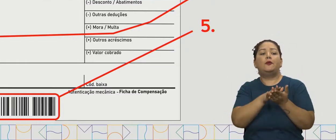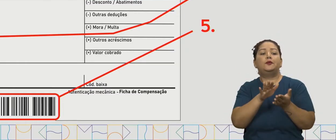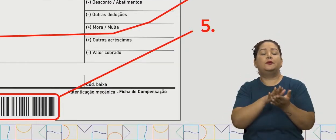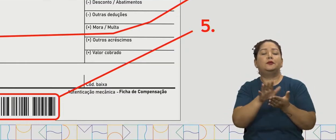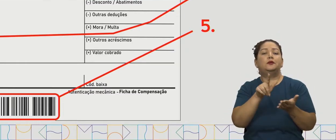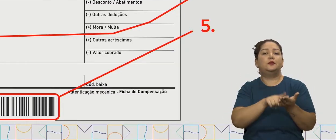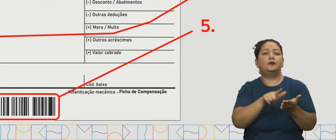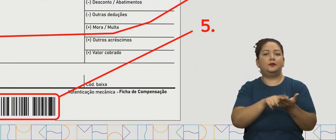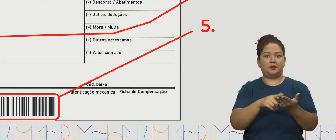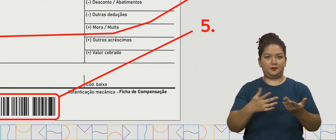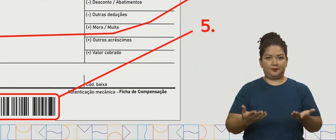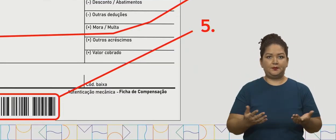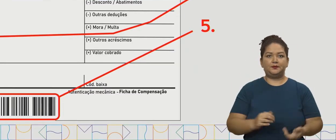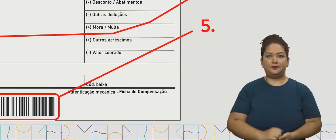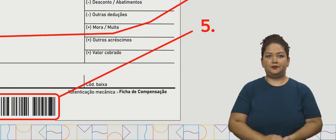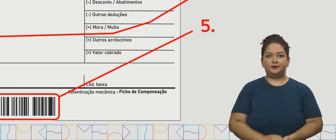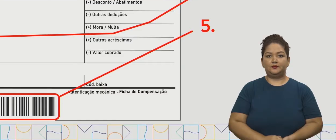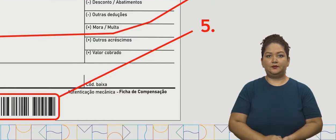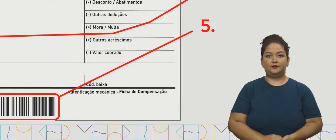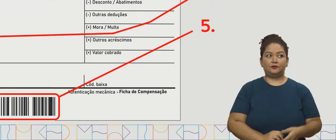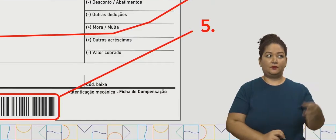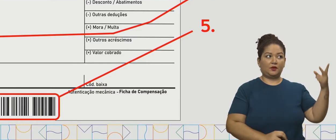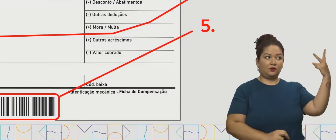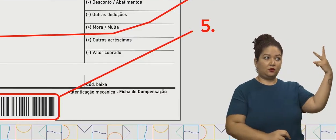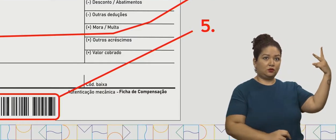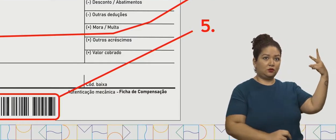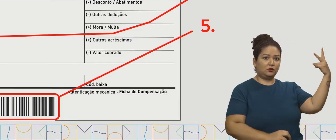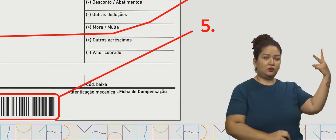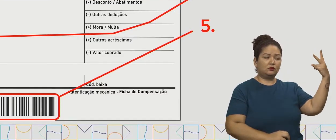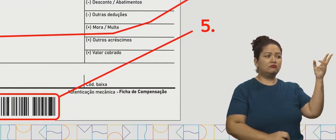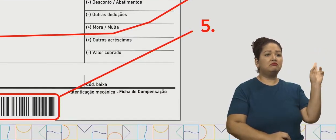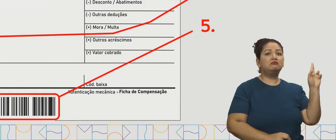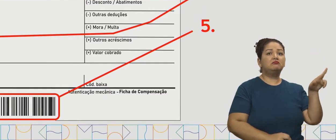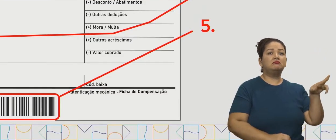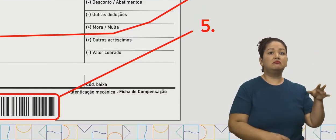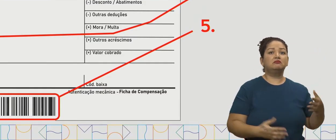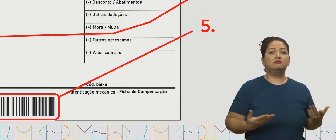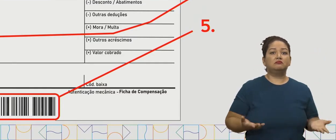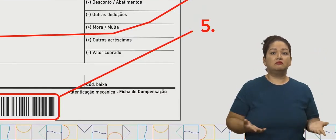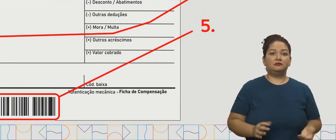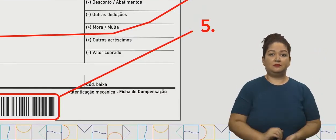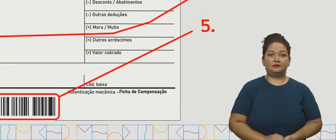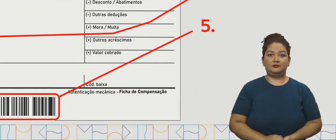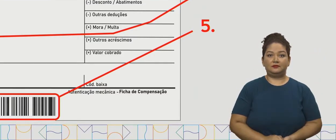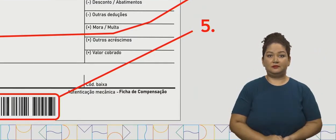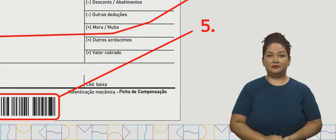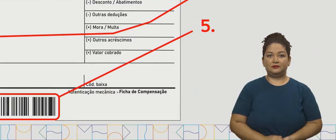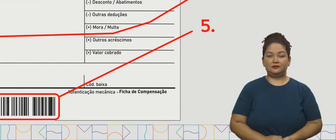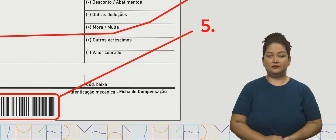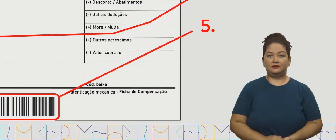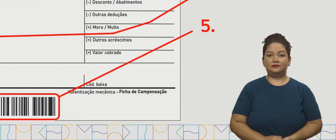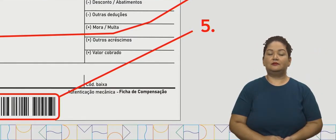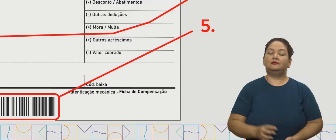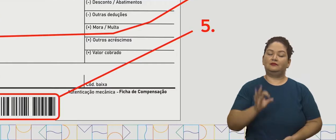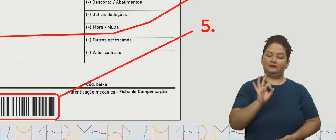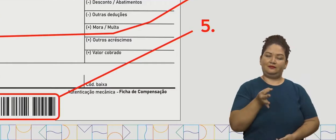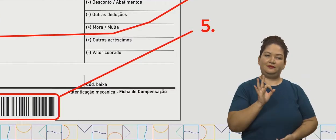No caso, é um boleto bancário. Opção 2, prestem bem atenção. Qual será a resposta?